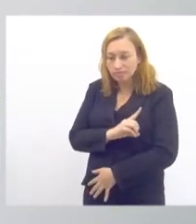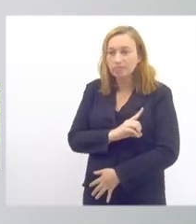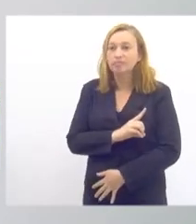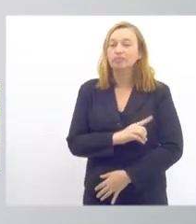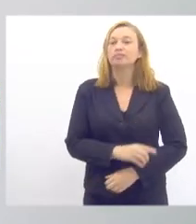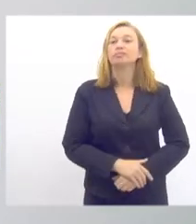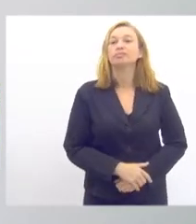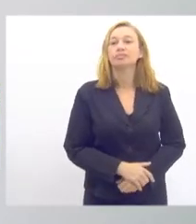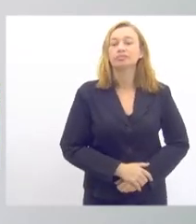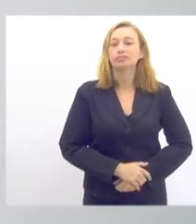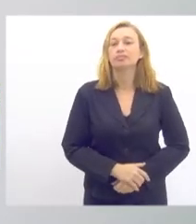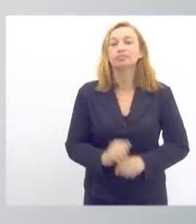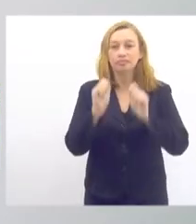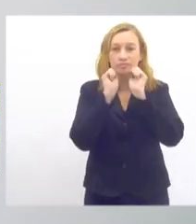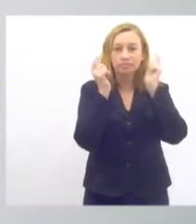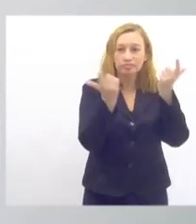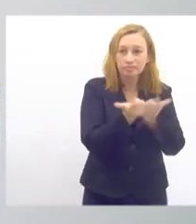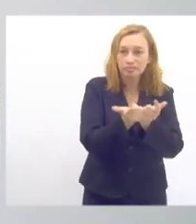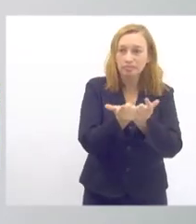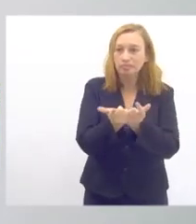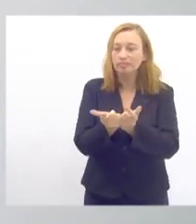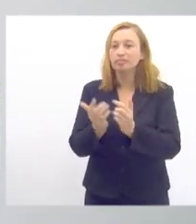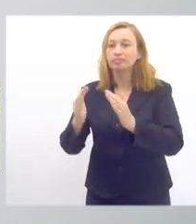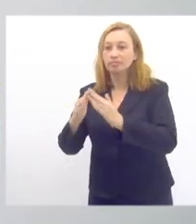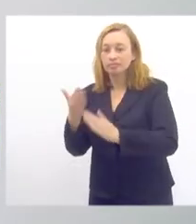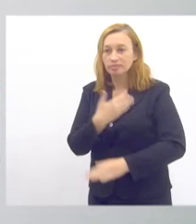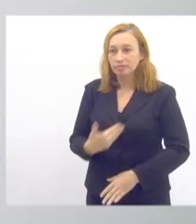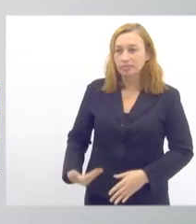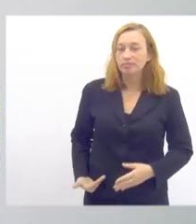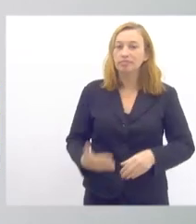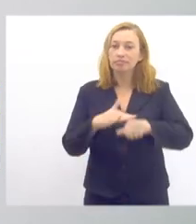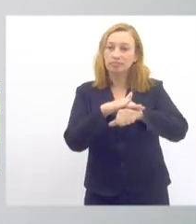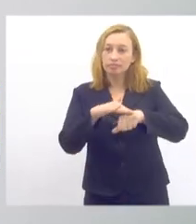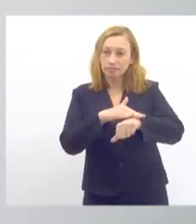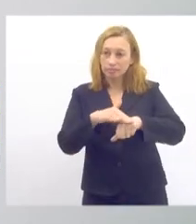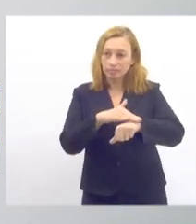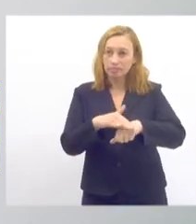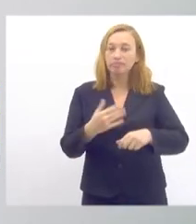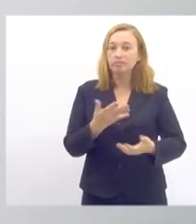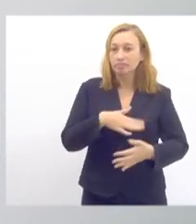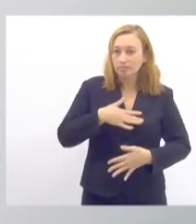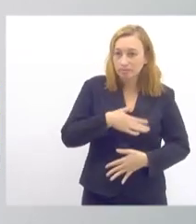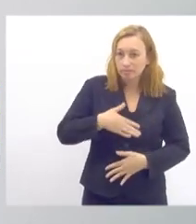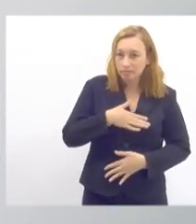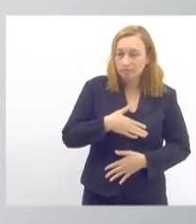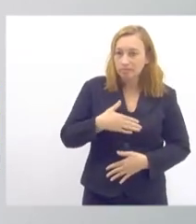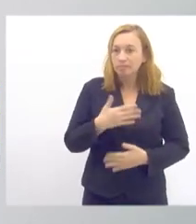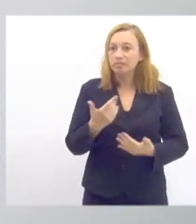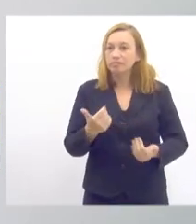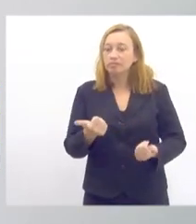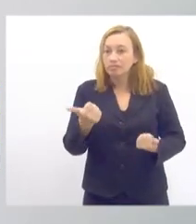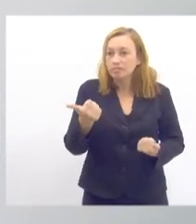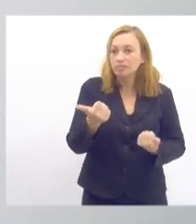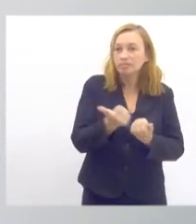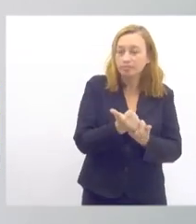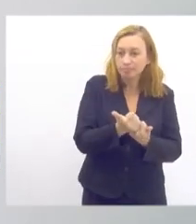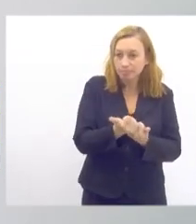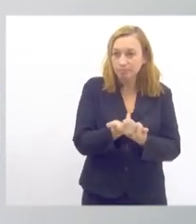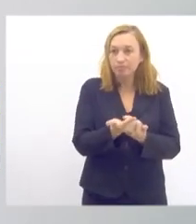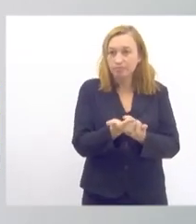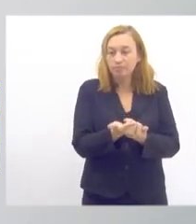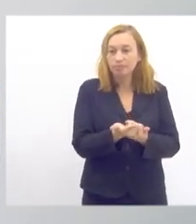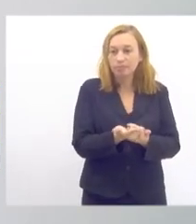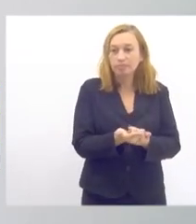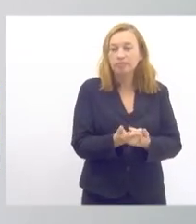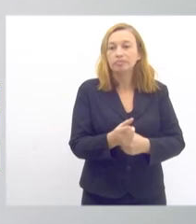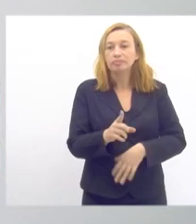Detran, Assembleia Legislativa e Casa Civil para tratar disso. E a gente gostaria de contar com um retorno da direção do Detran,